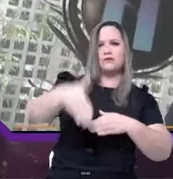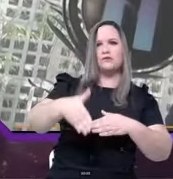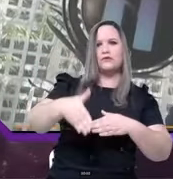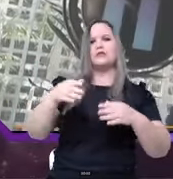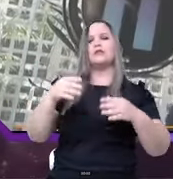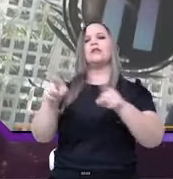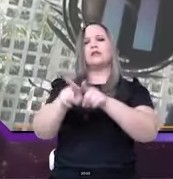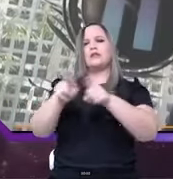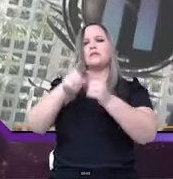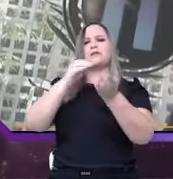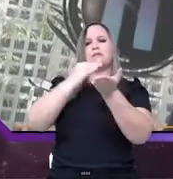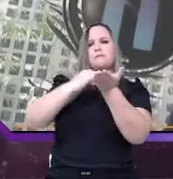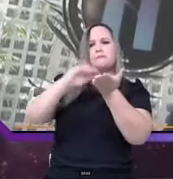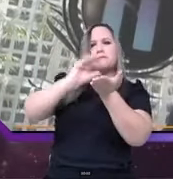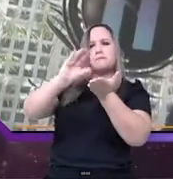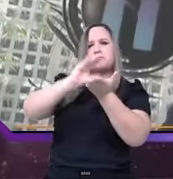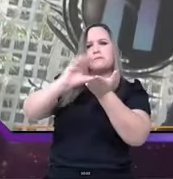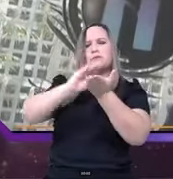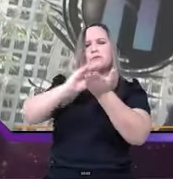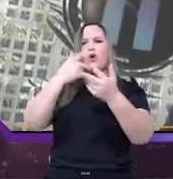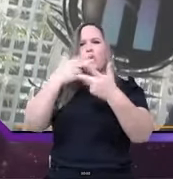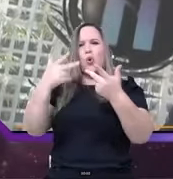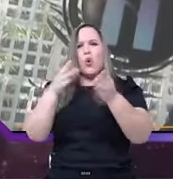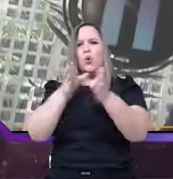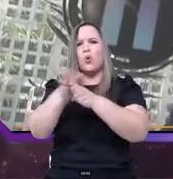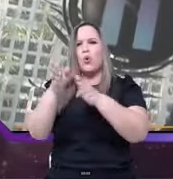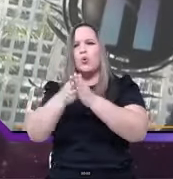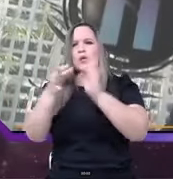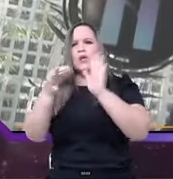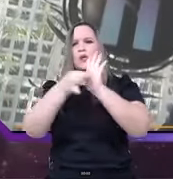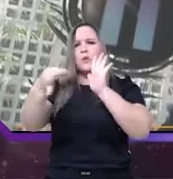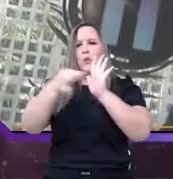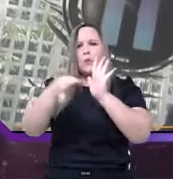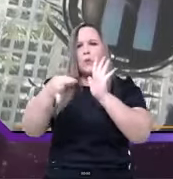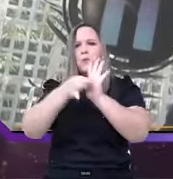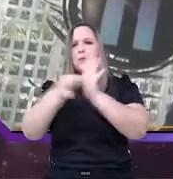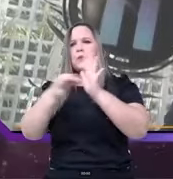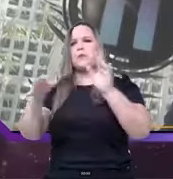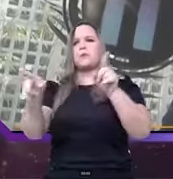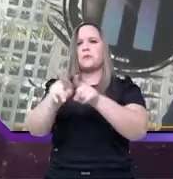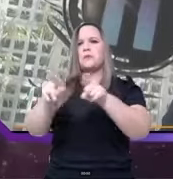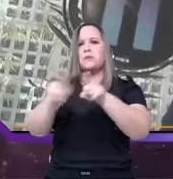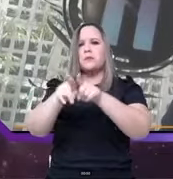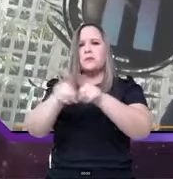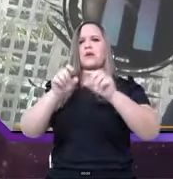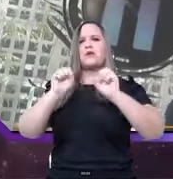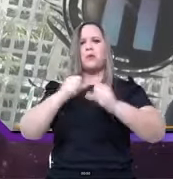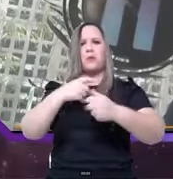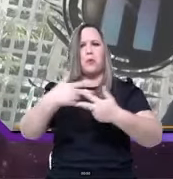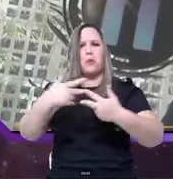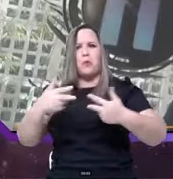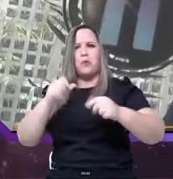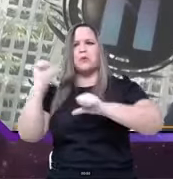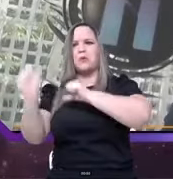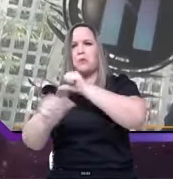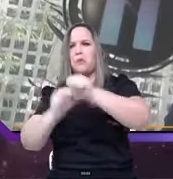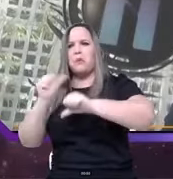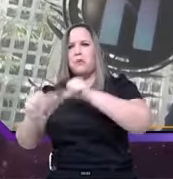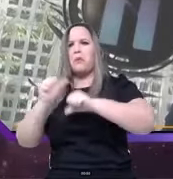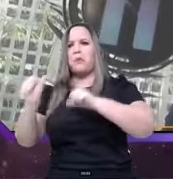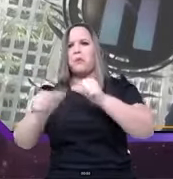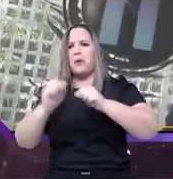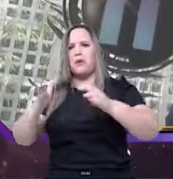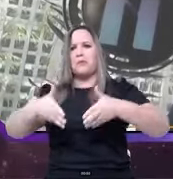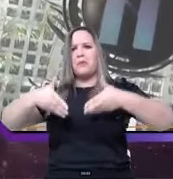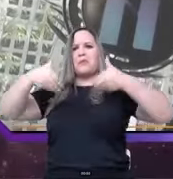uma série mesmo de sugestões e boas práticas para que possam ser analisadas pelo núcleo e que possam